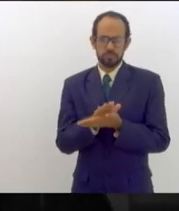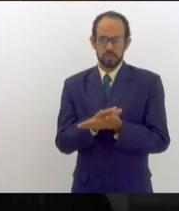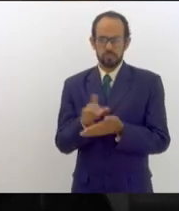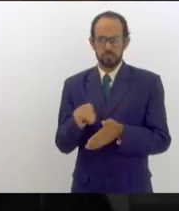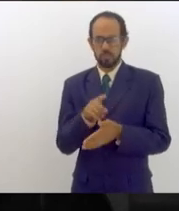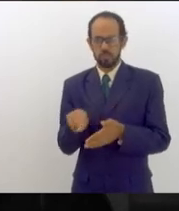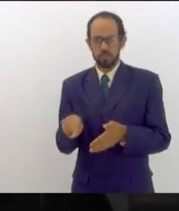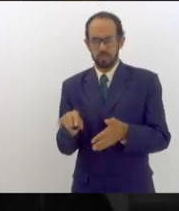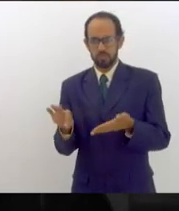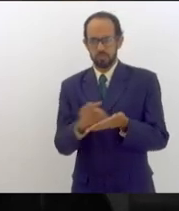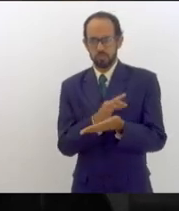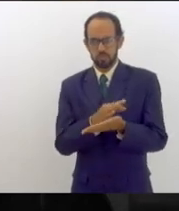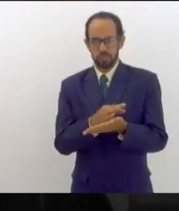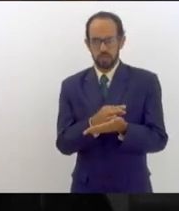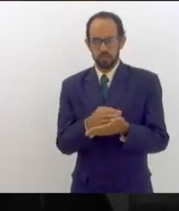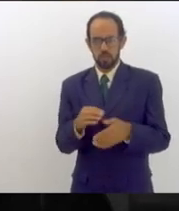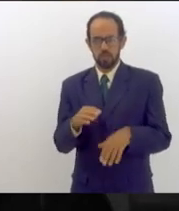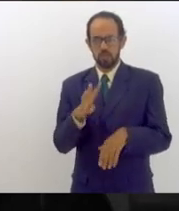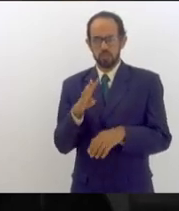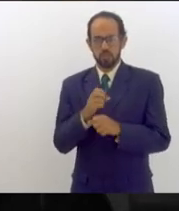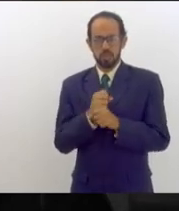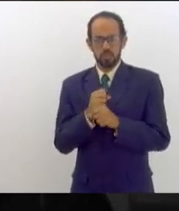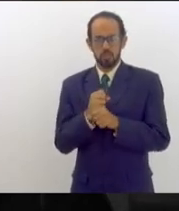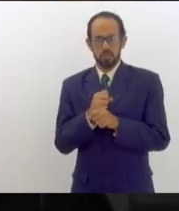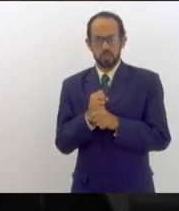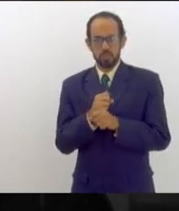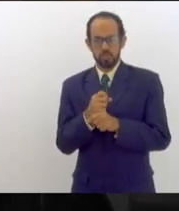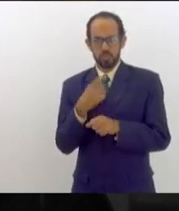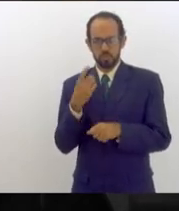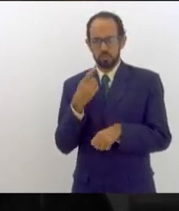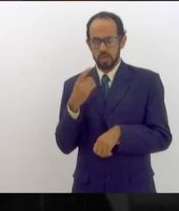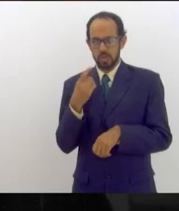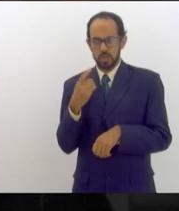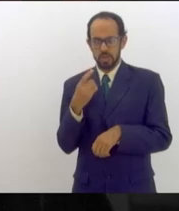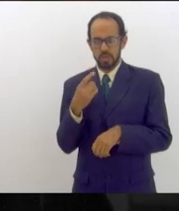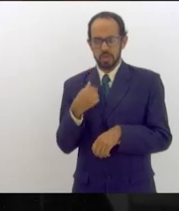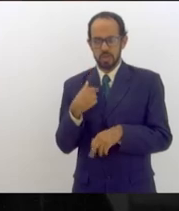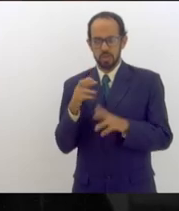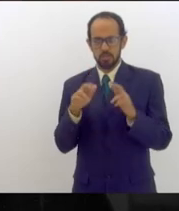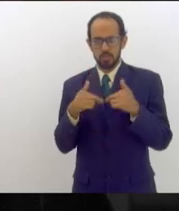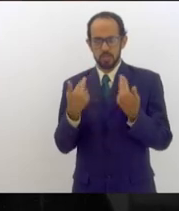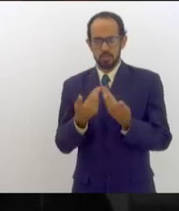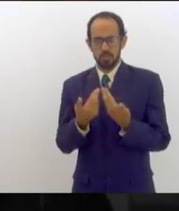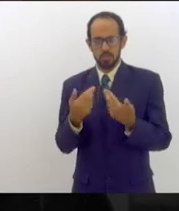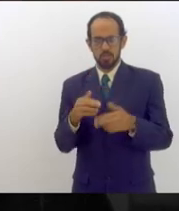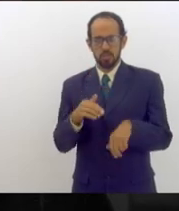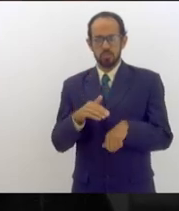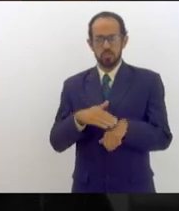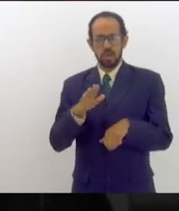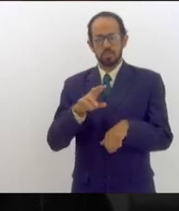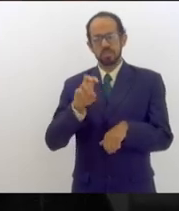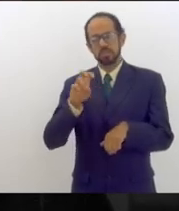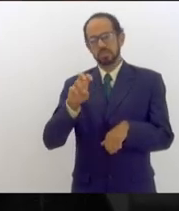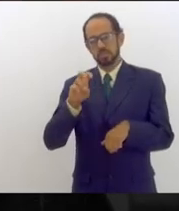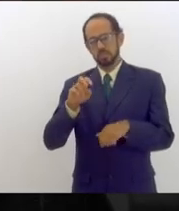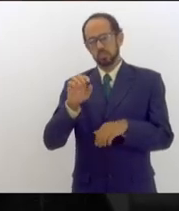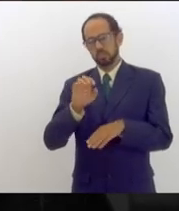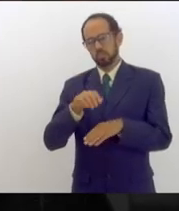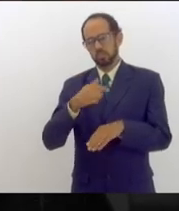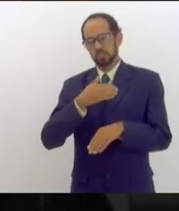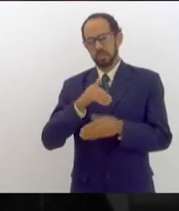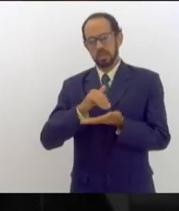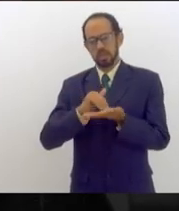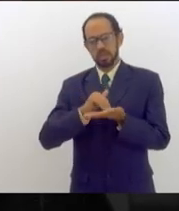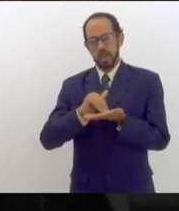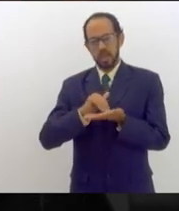os últimos anos nos últimos quatro anos é deputada eu me reunico mais cinco secretários de estado cobrando